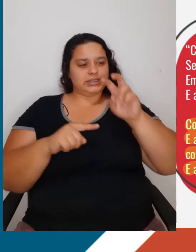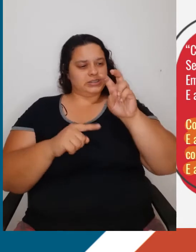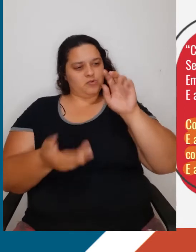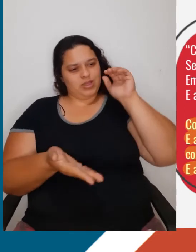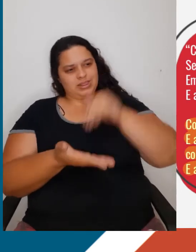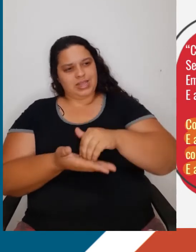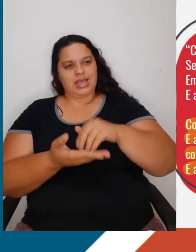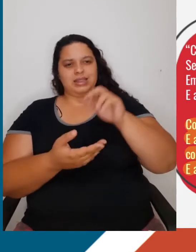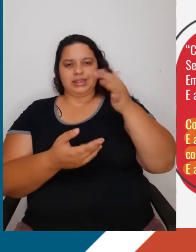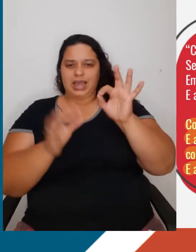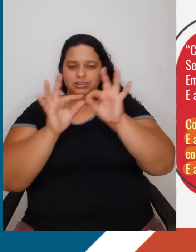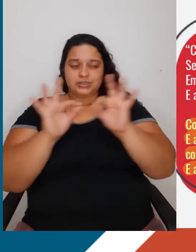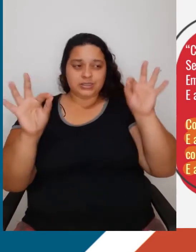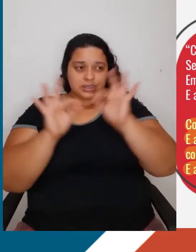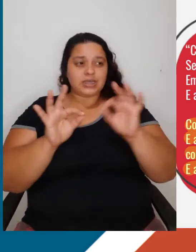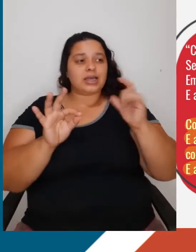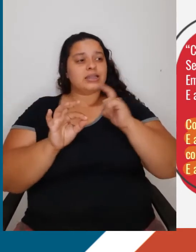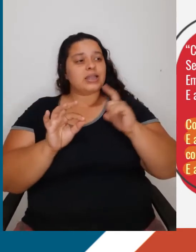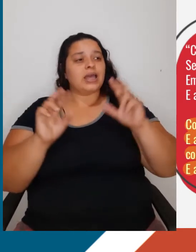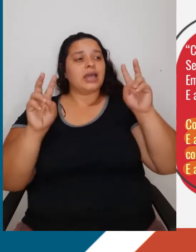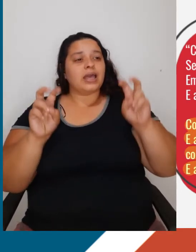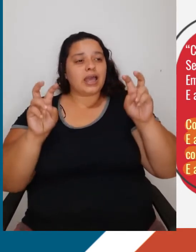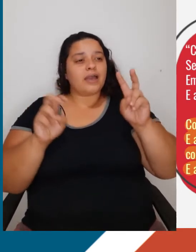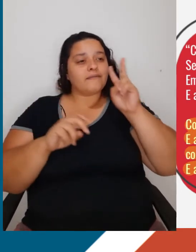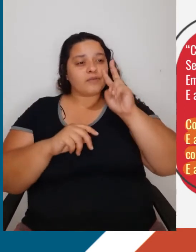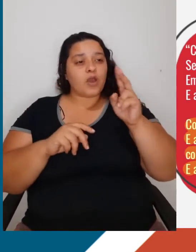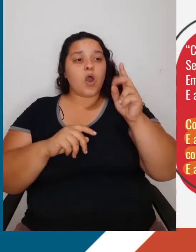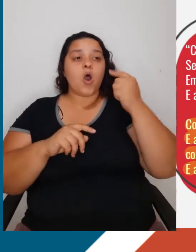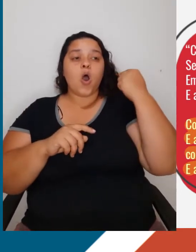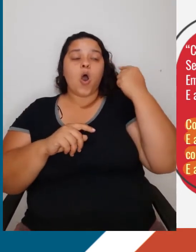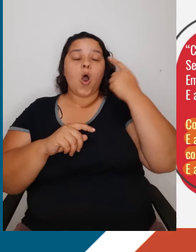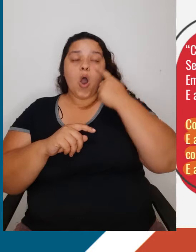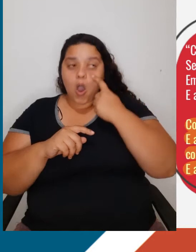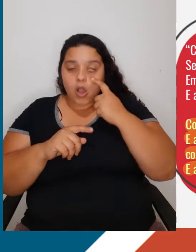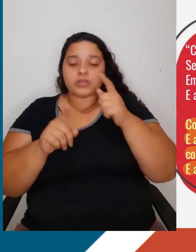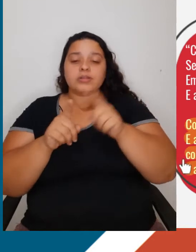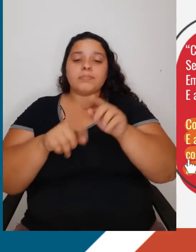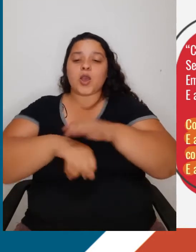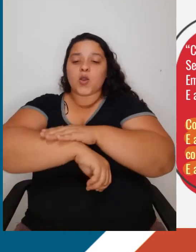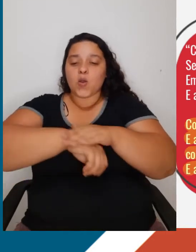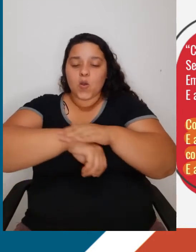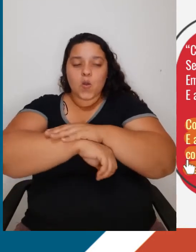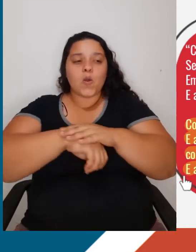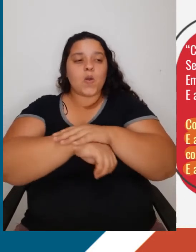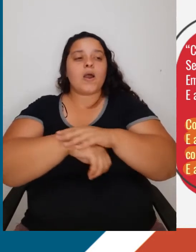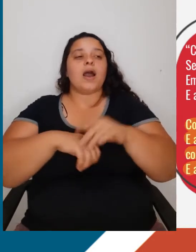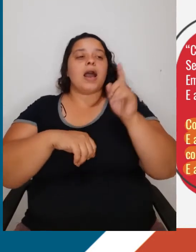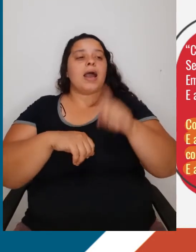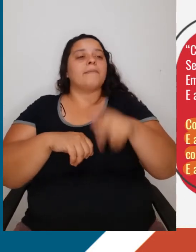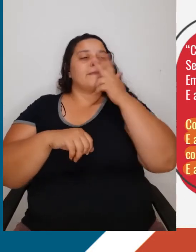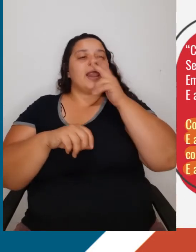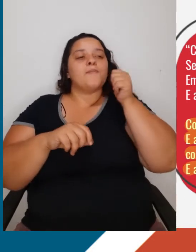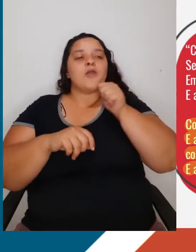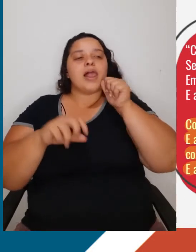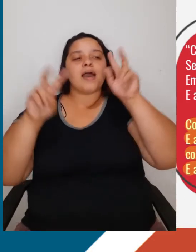5 a 10 apresentam um teor intimista ao comparar os olhos e a pele de uma mulher à cor do oceano, a calmaria de uma